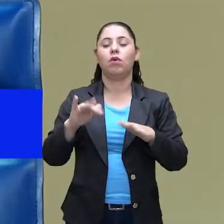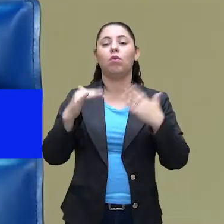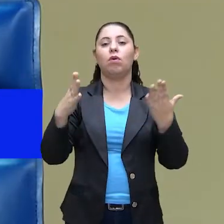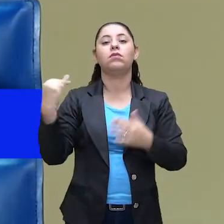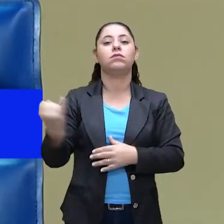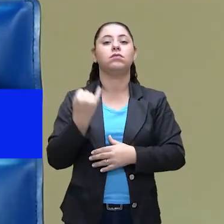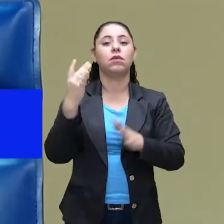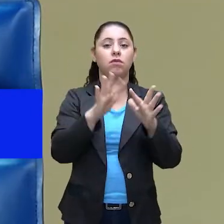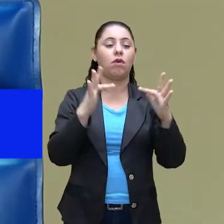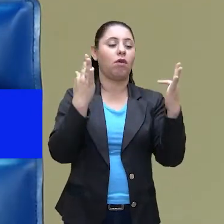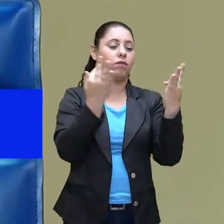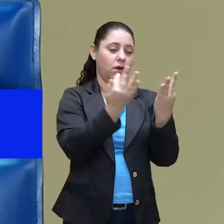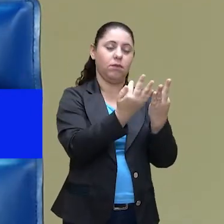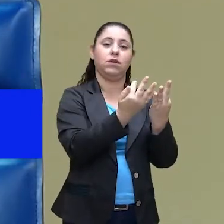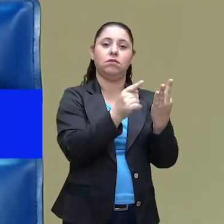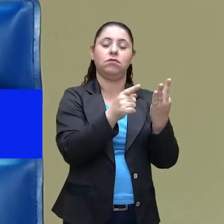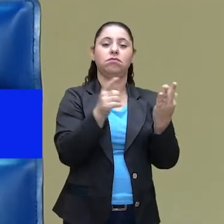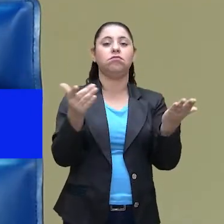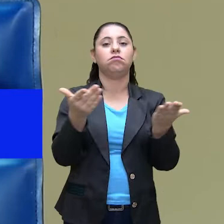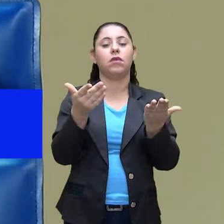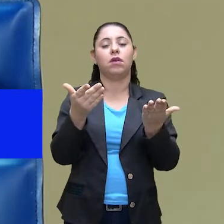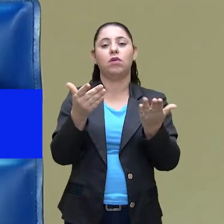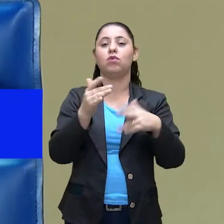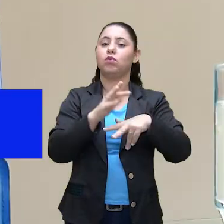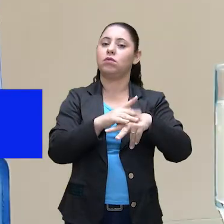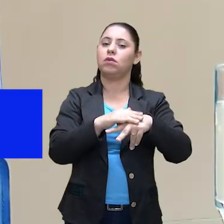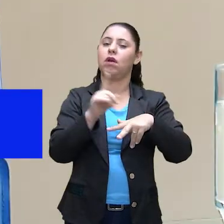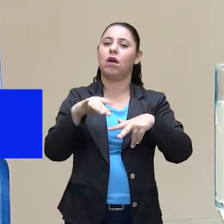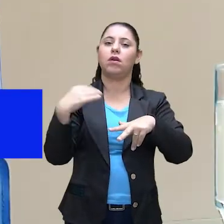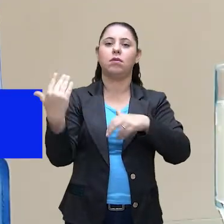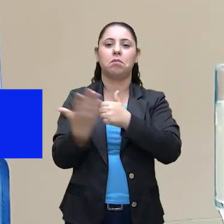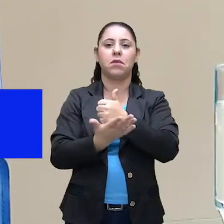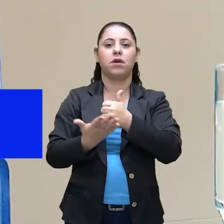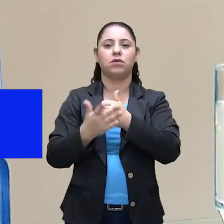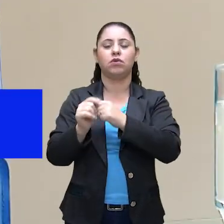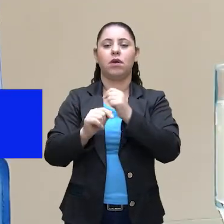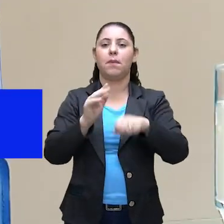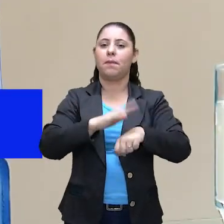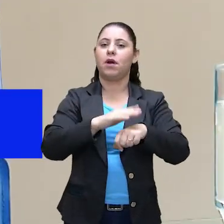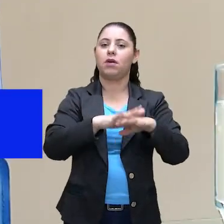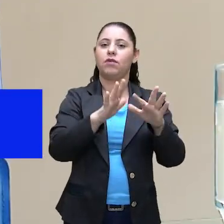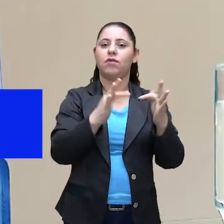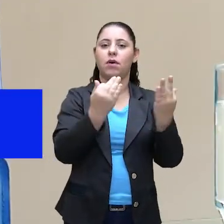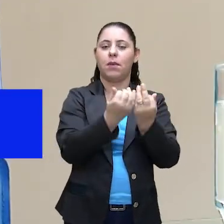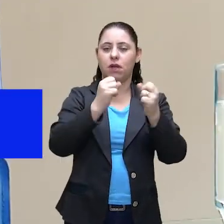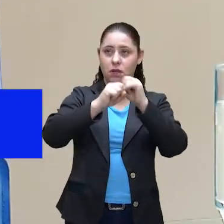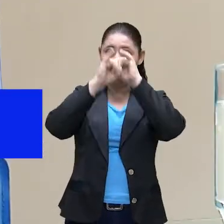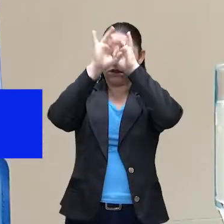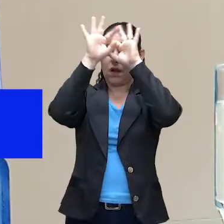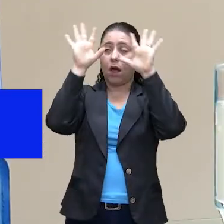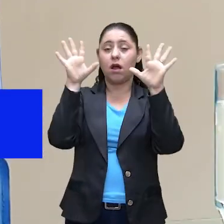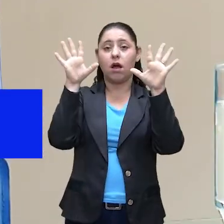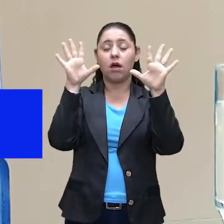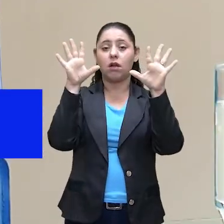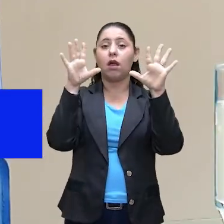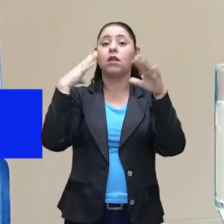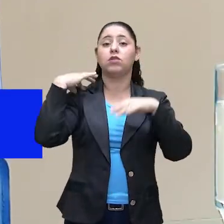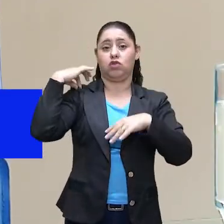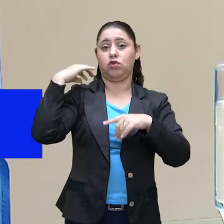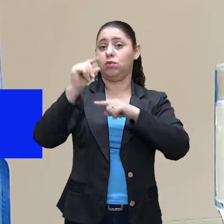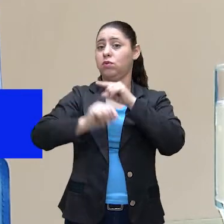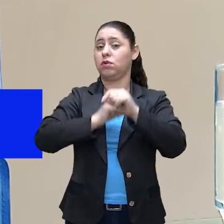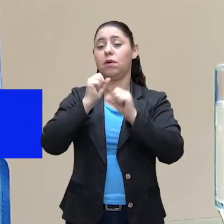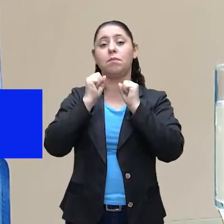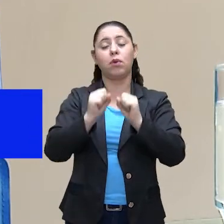que é a importância da família nesse caso? A família eu acho fundamental. Quanto mais a família é esclarecida, quanto mais a família